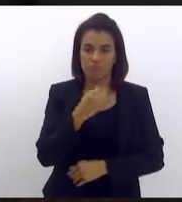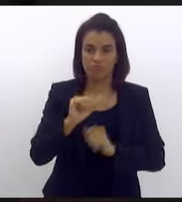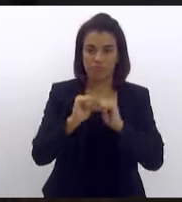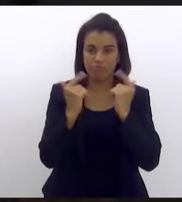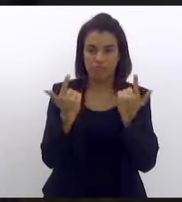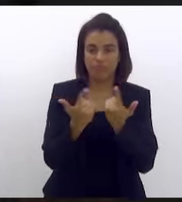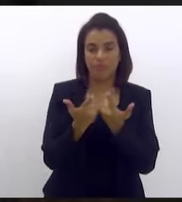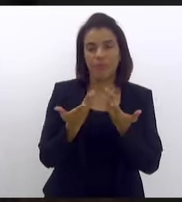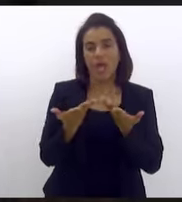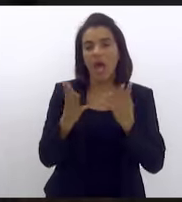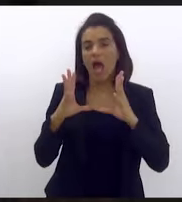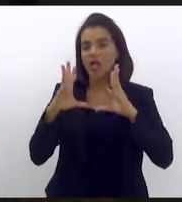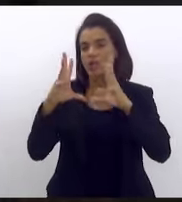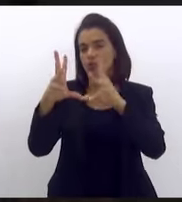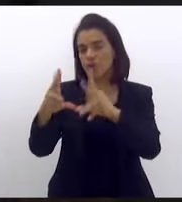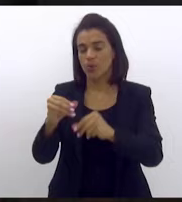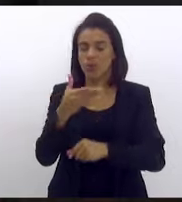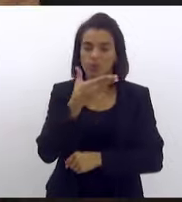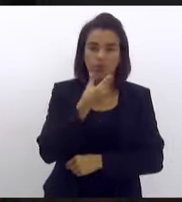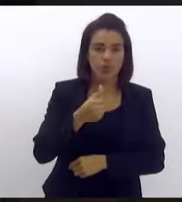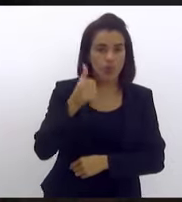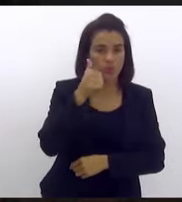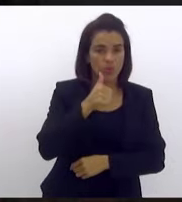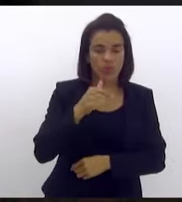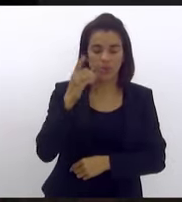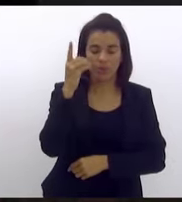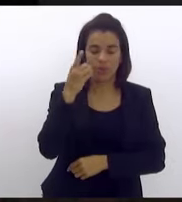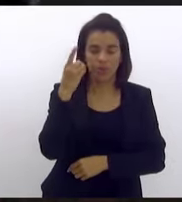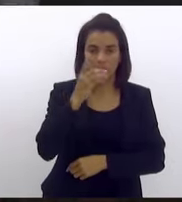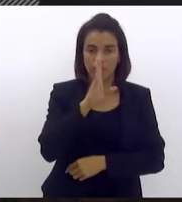gentileza, a todos os nobres deputados e deputadas, um minuto de silêncio.